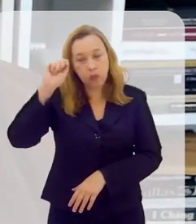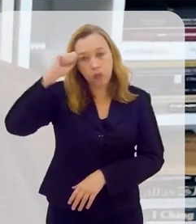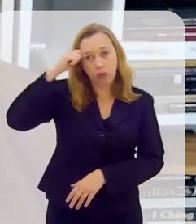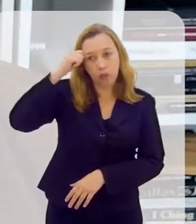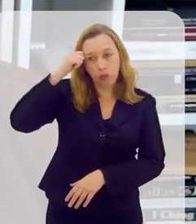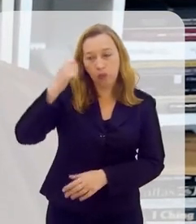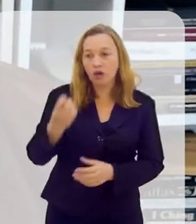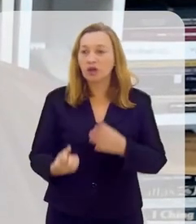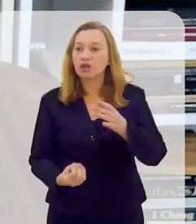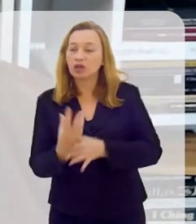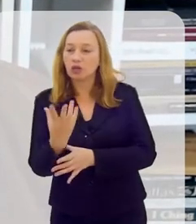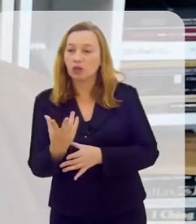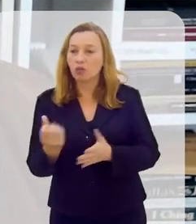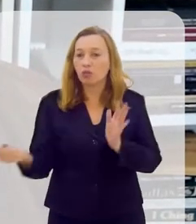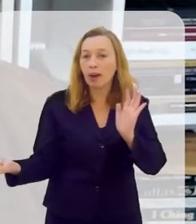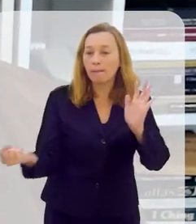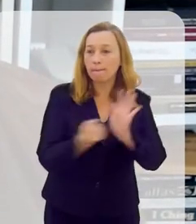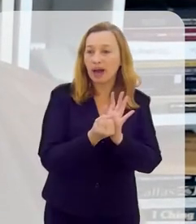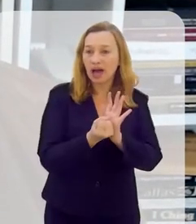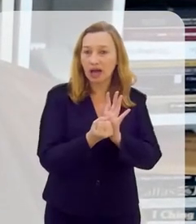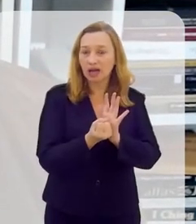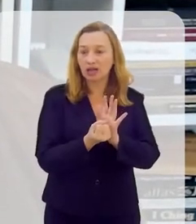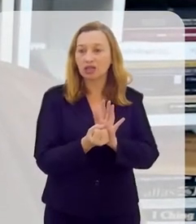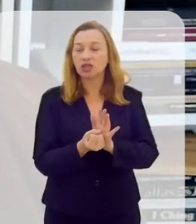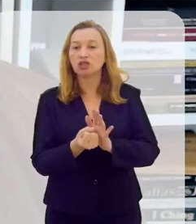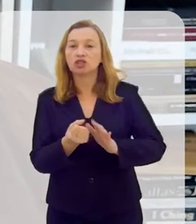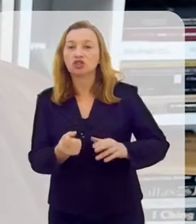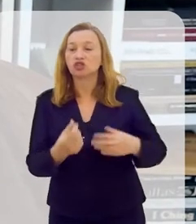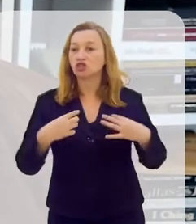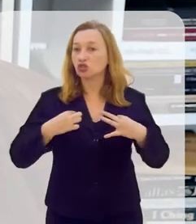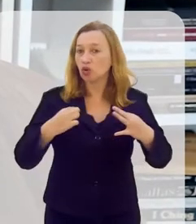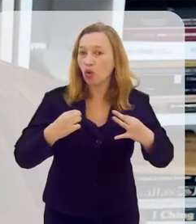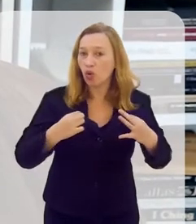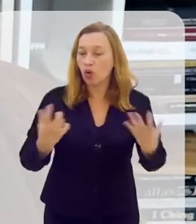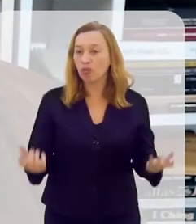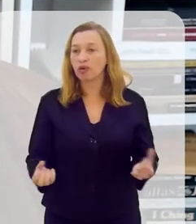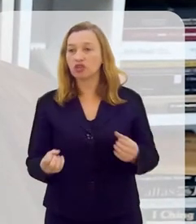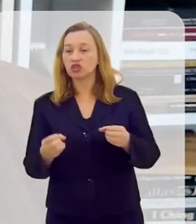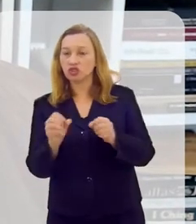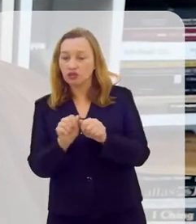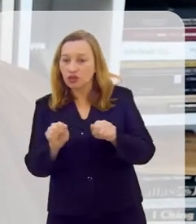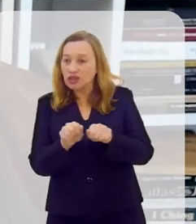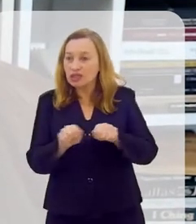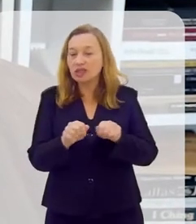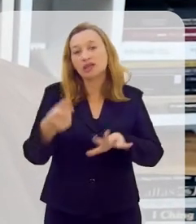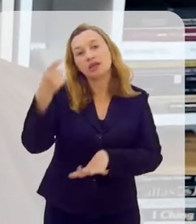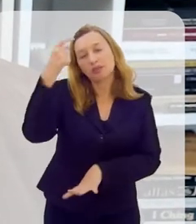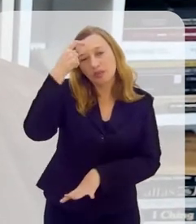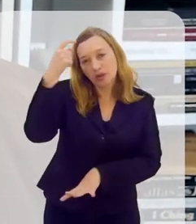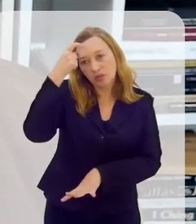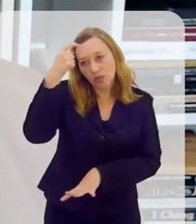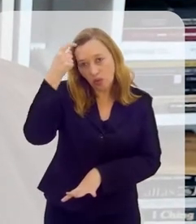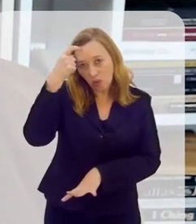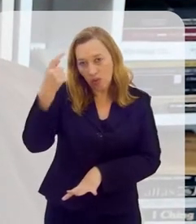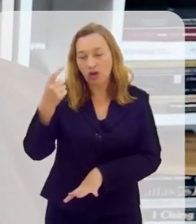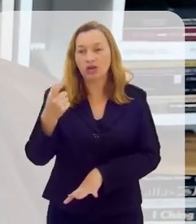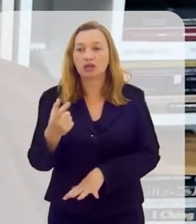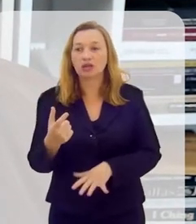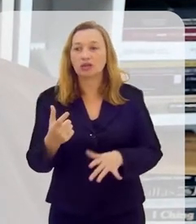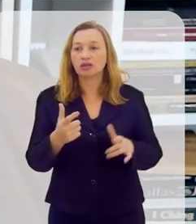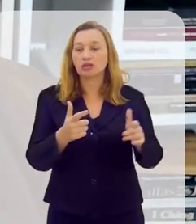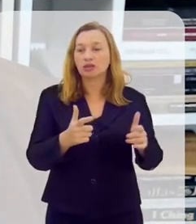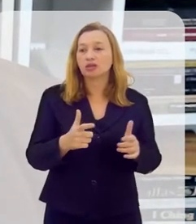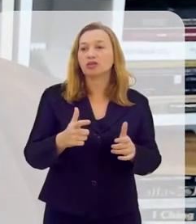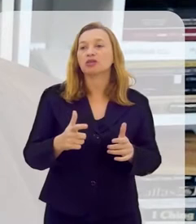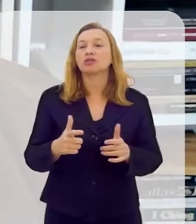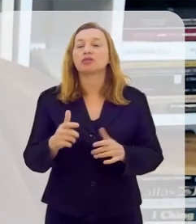Santa Resistência, com design autoral e estampas exclusivas que contam histórias através de suas memórias afetivas do